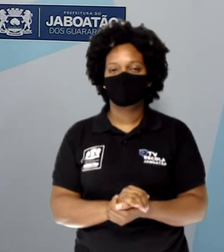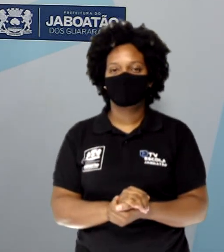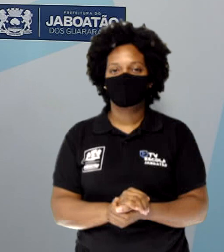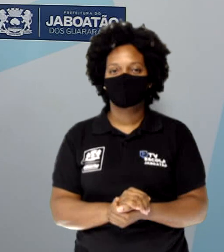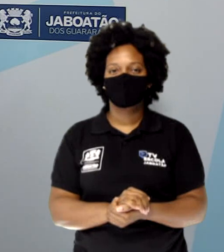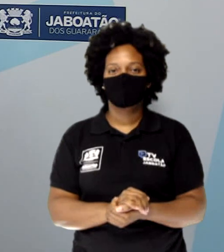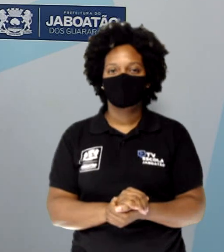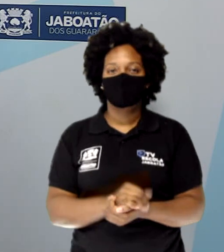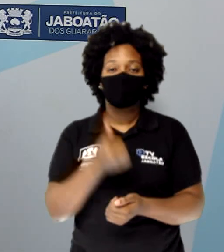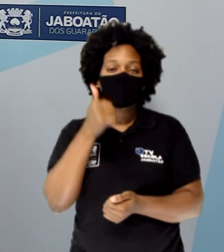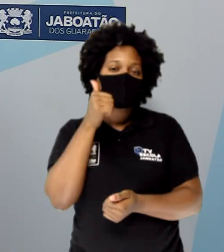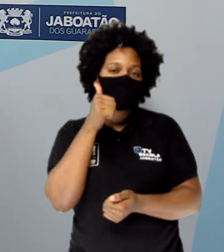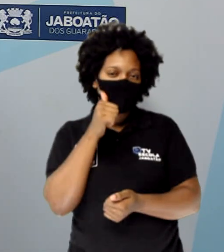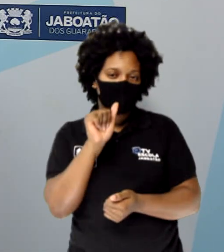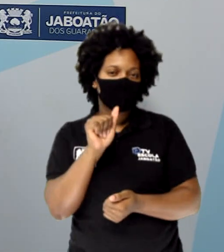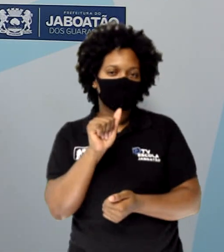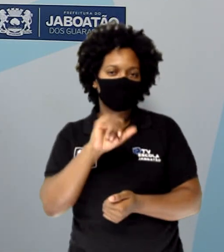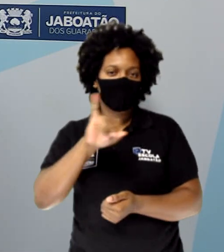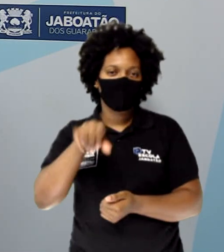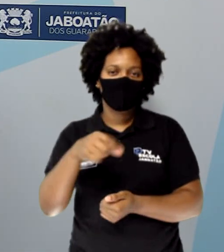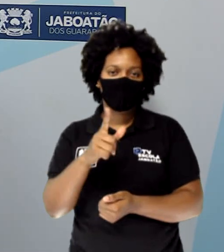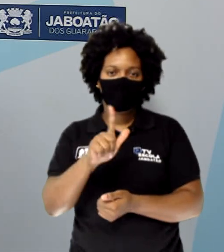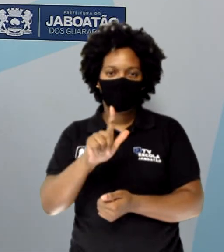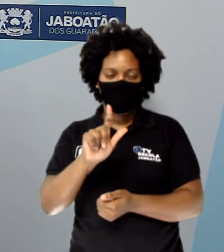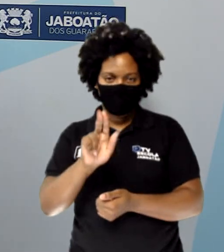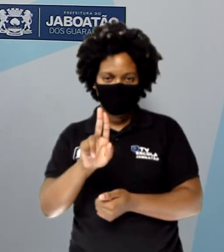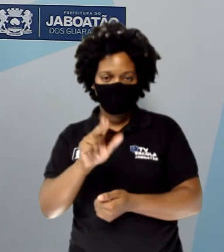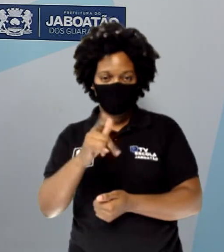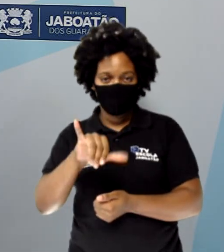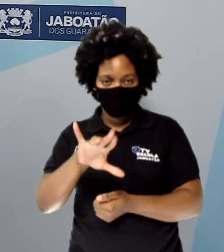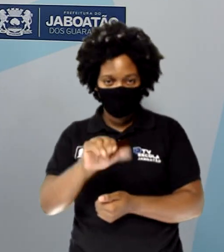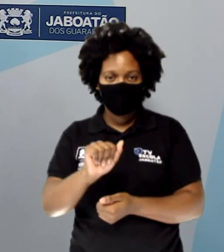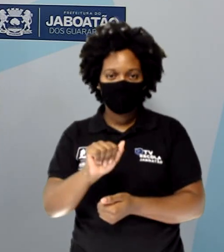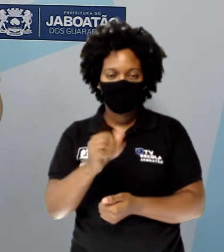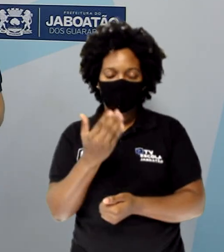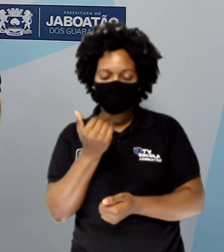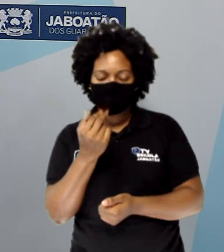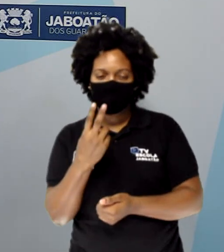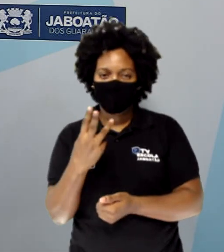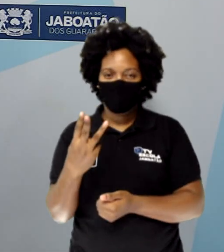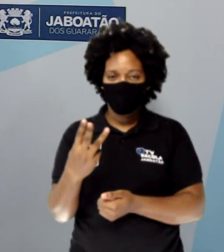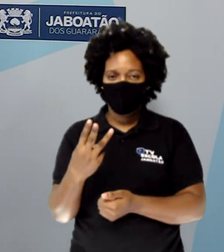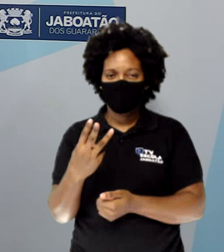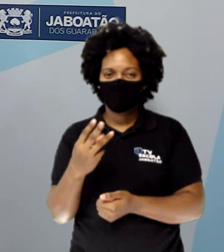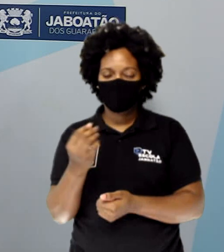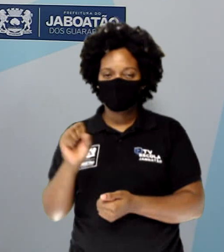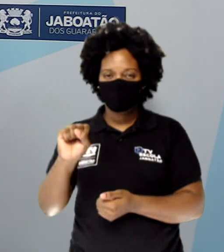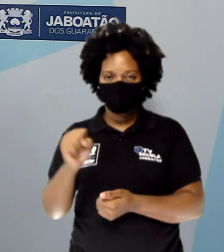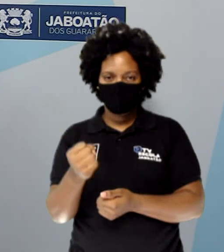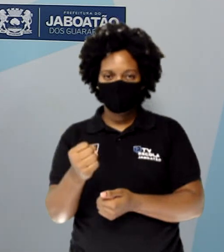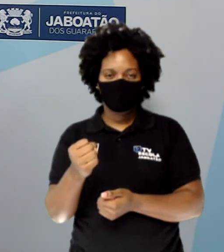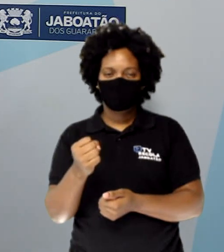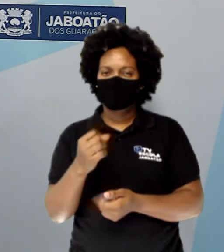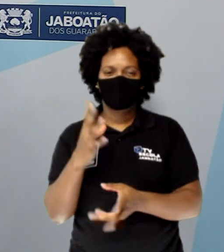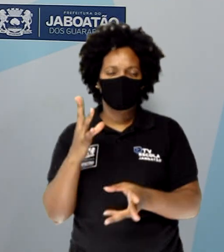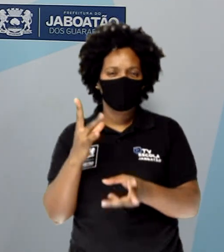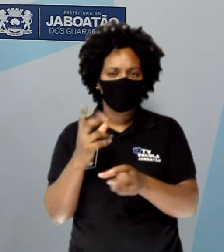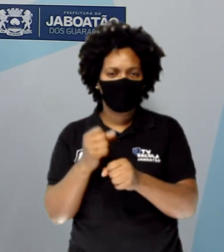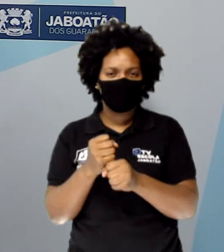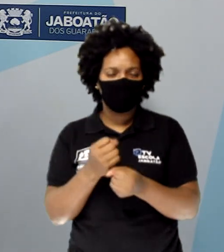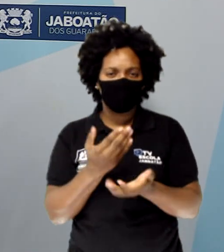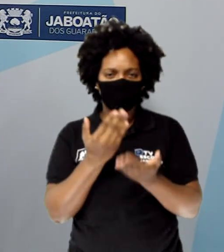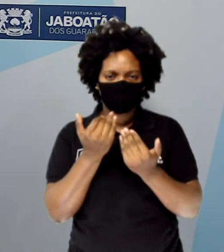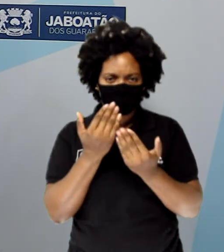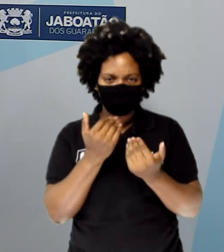a Júlia, e a Júlia comeu 3/8. Se a gente quiser saber qual é o total que eles dois consumiram aí